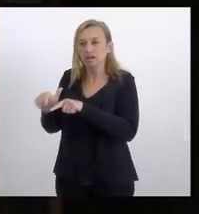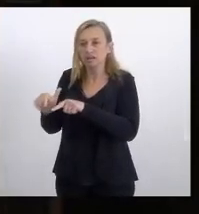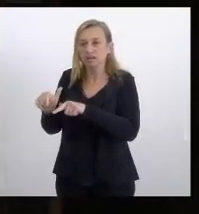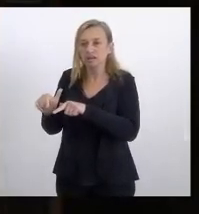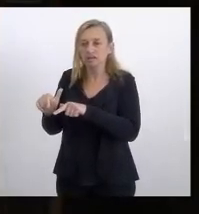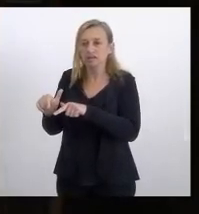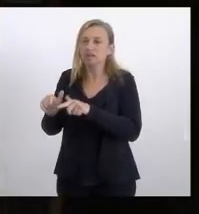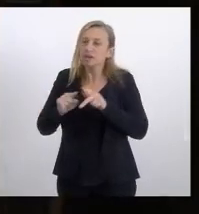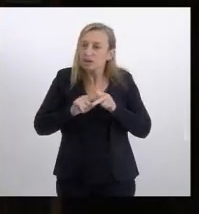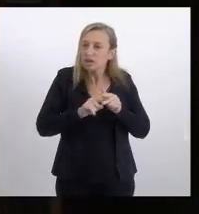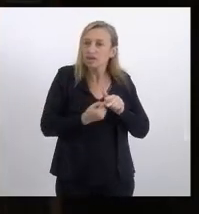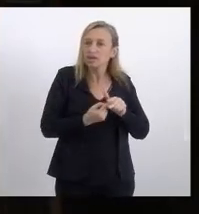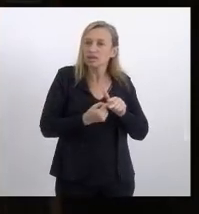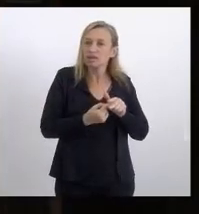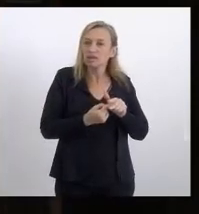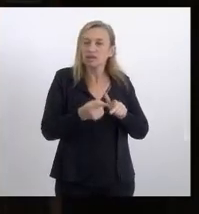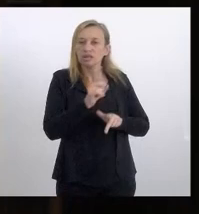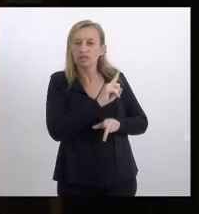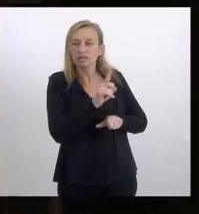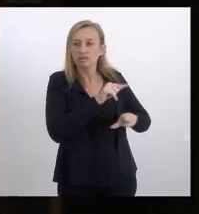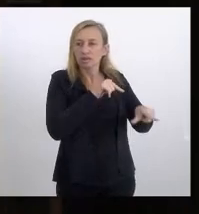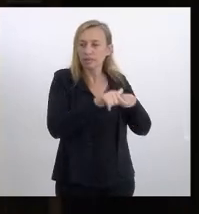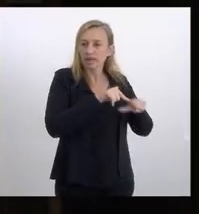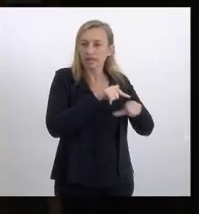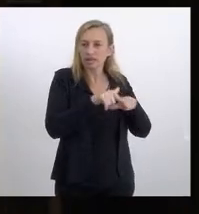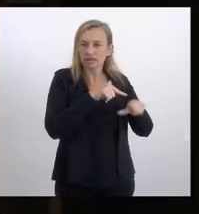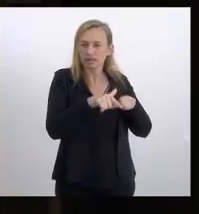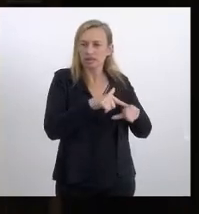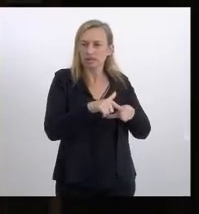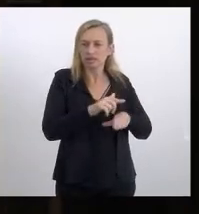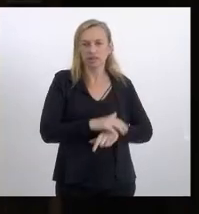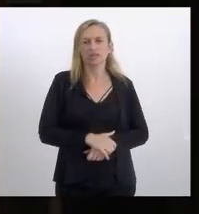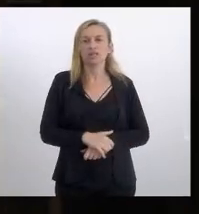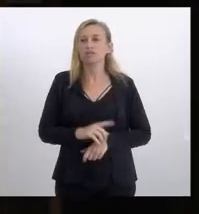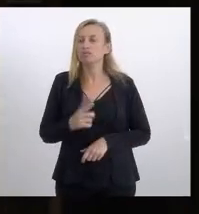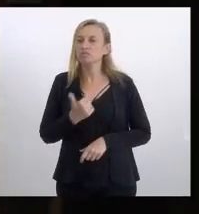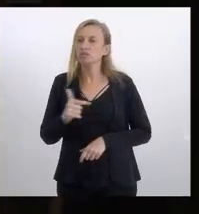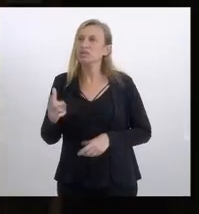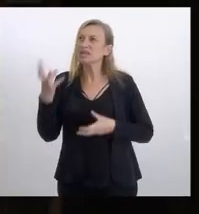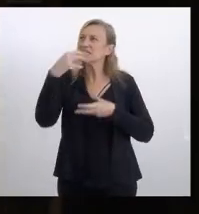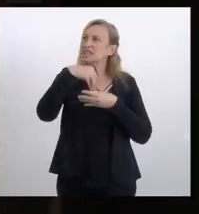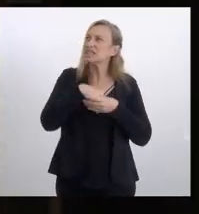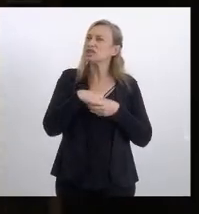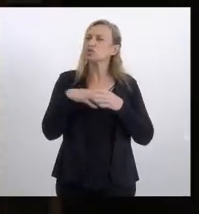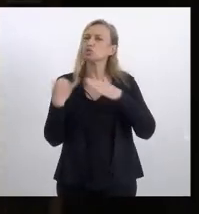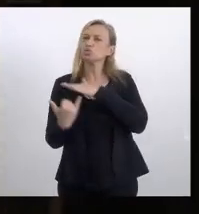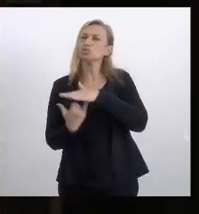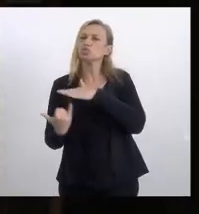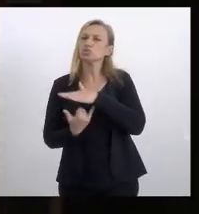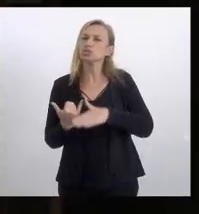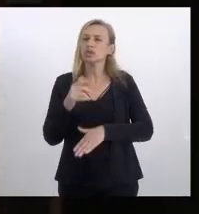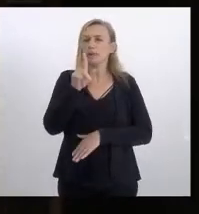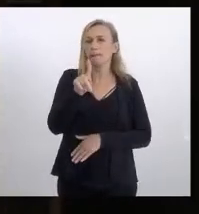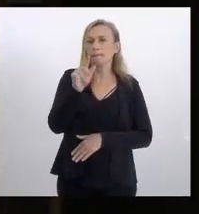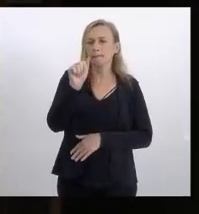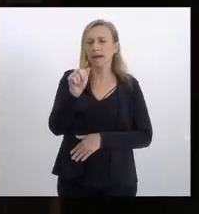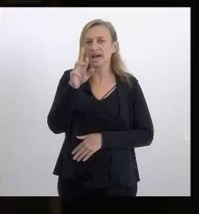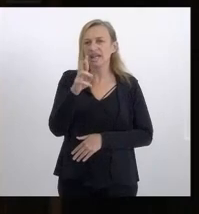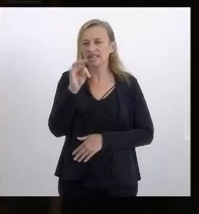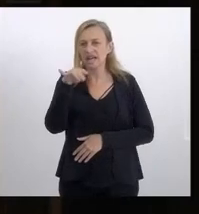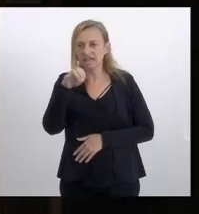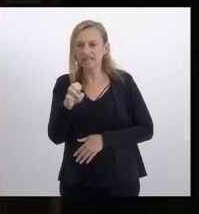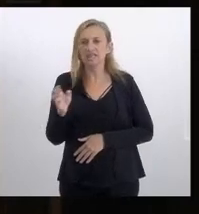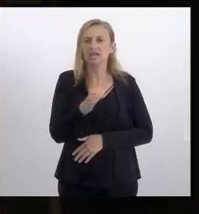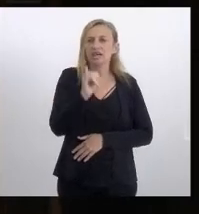ser reajustada para o Inativo ela não não existe dentro dos institutos de paridade e